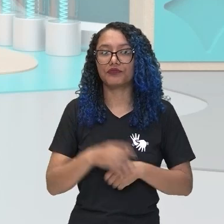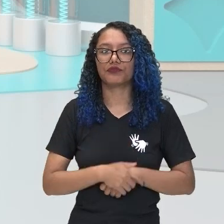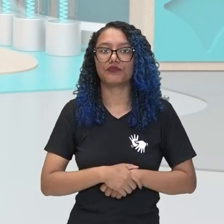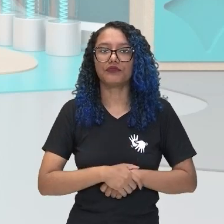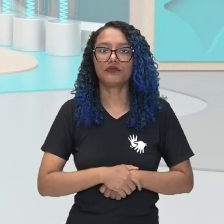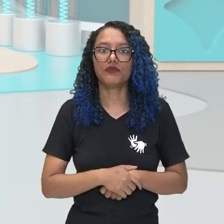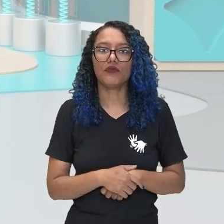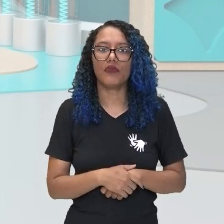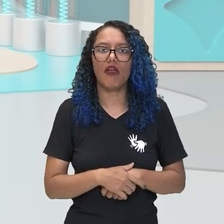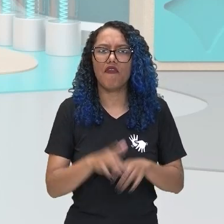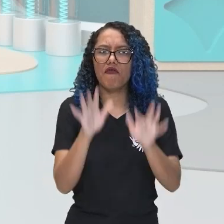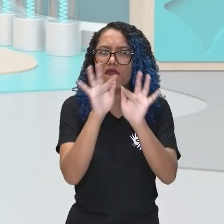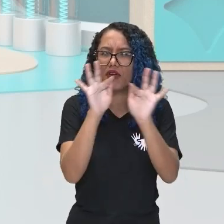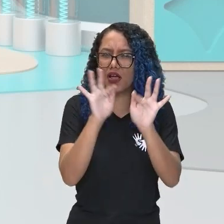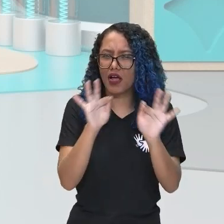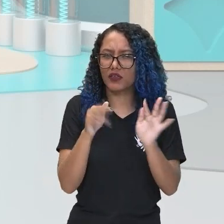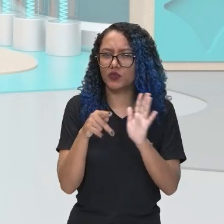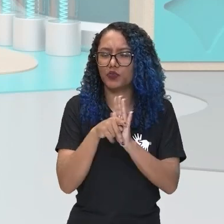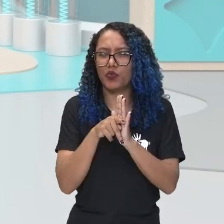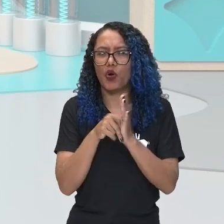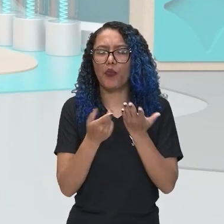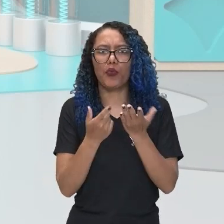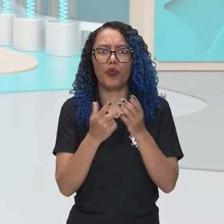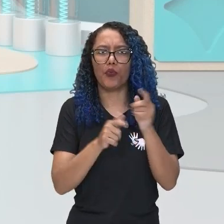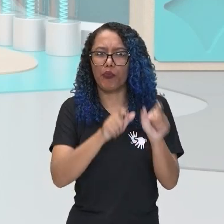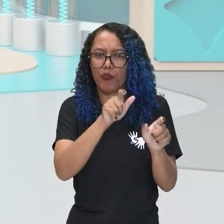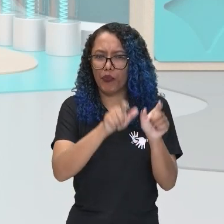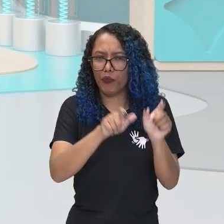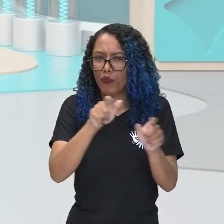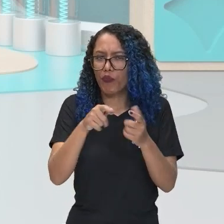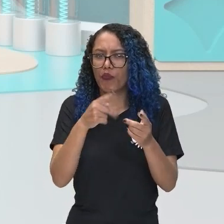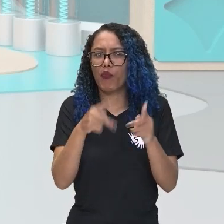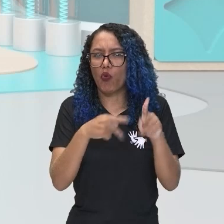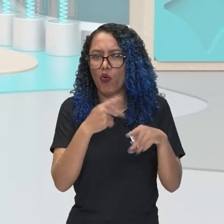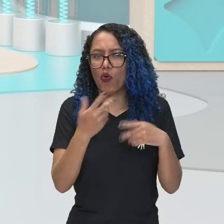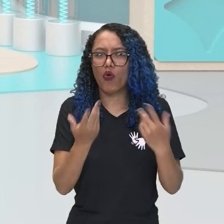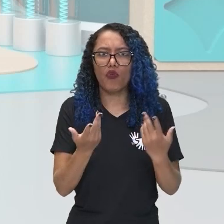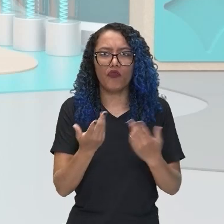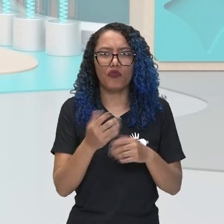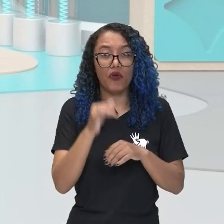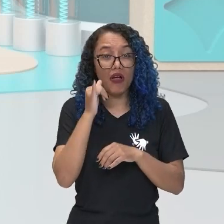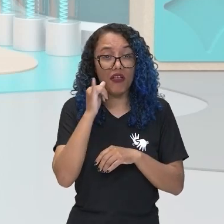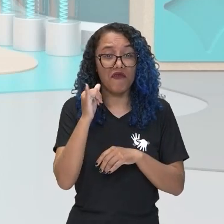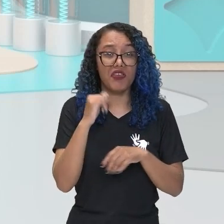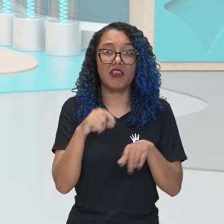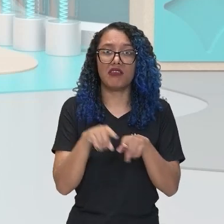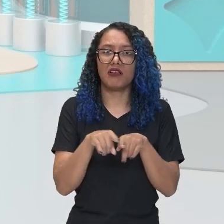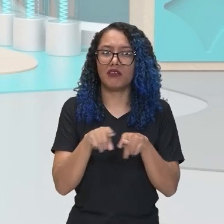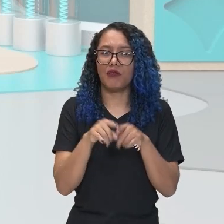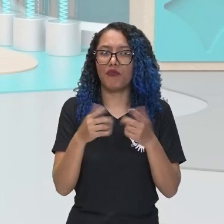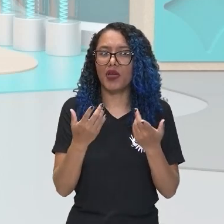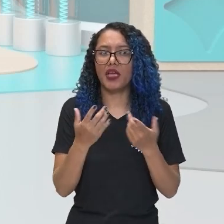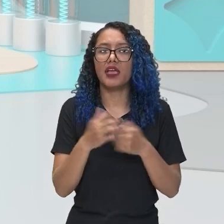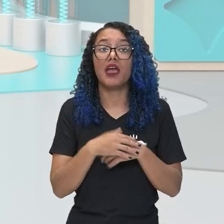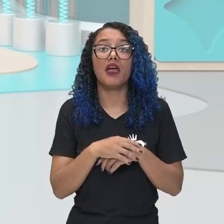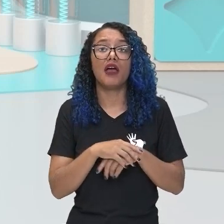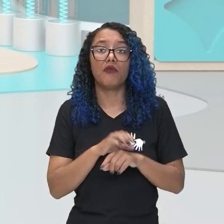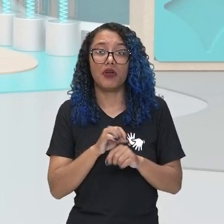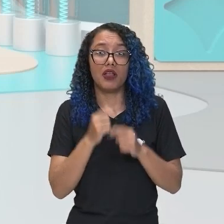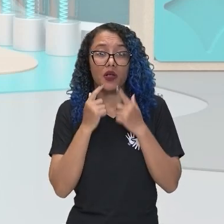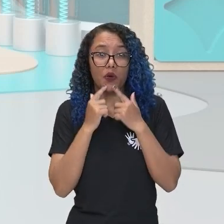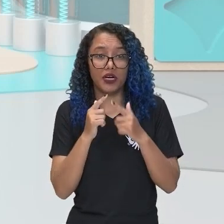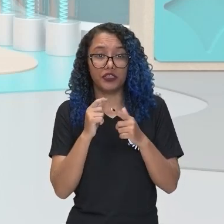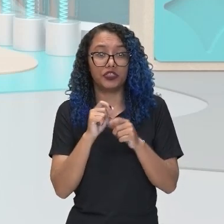evitadas expressões populares. A linguagem ela é uma linguagem objetiva, uma linguagem clara, mas ela